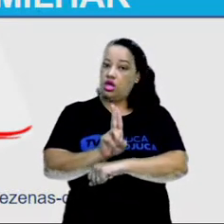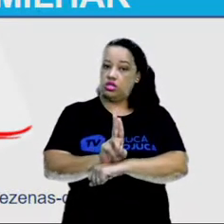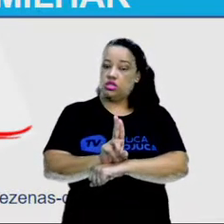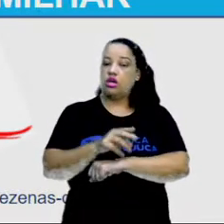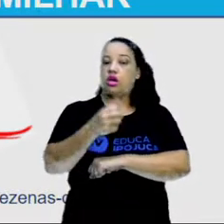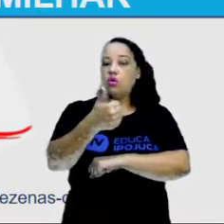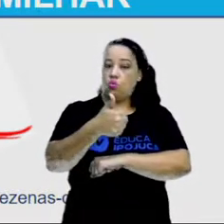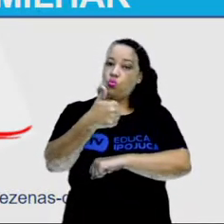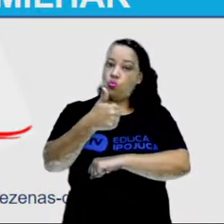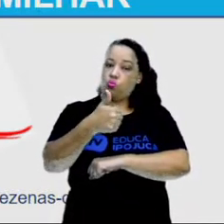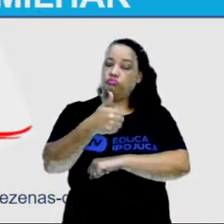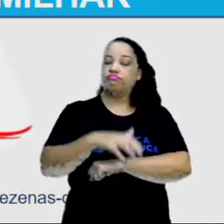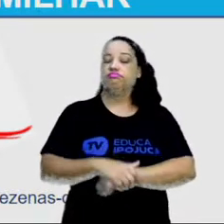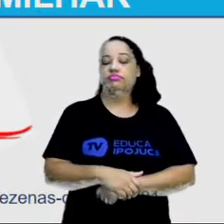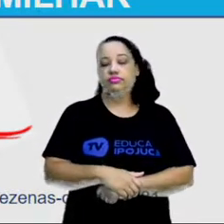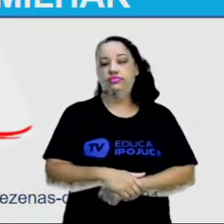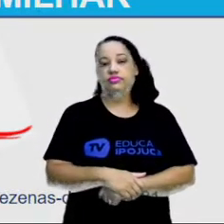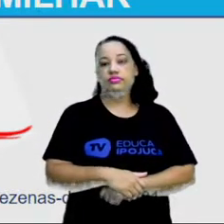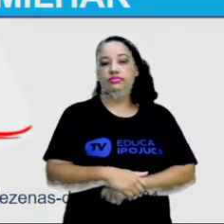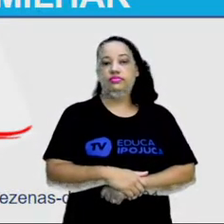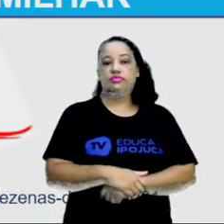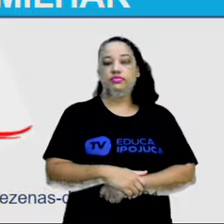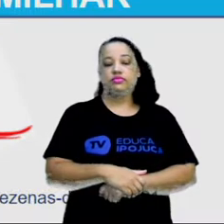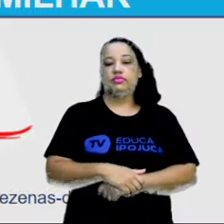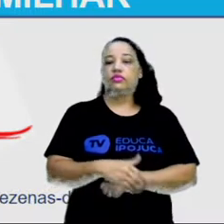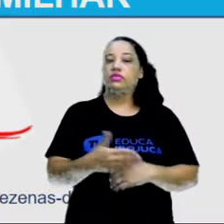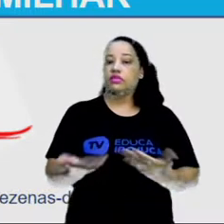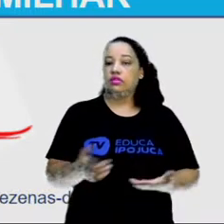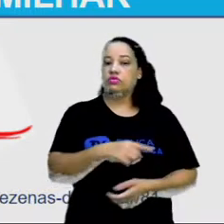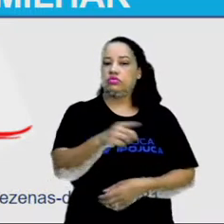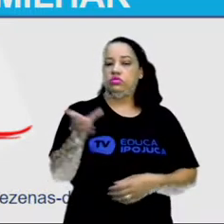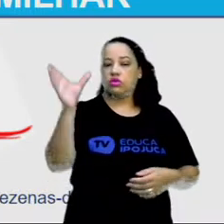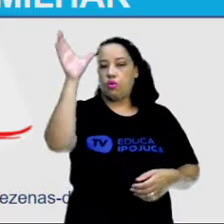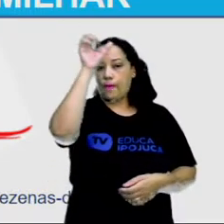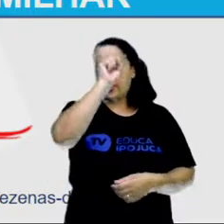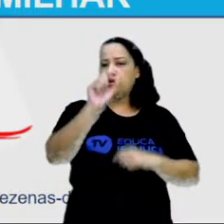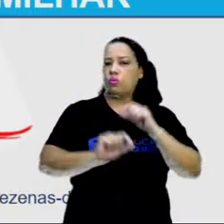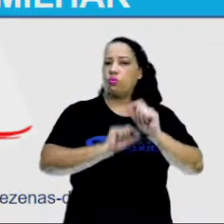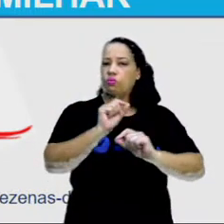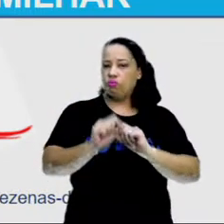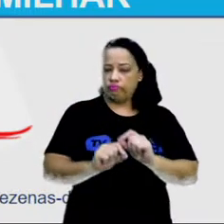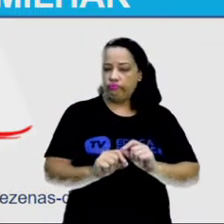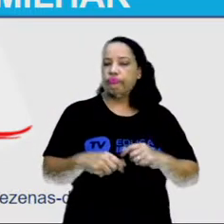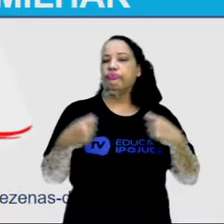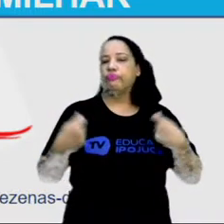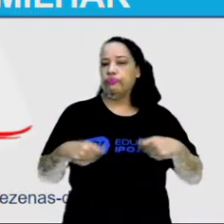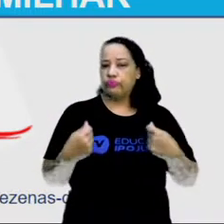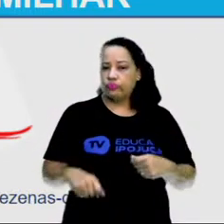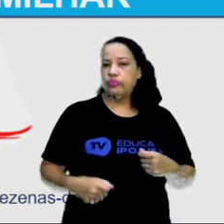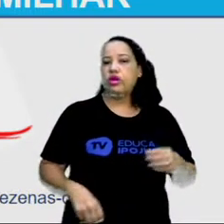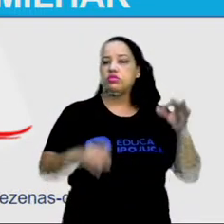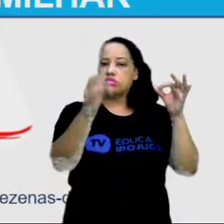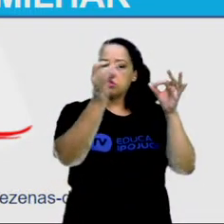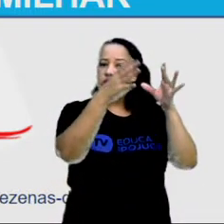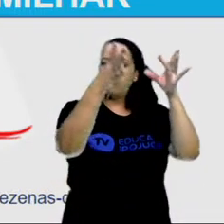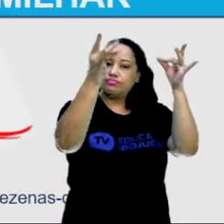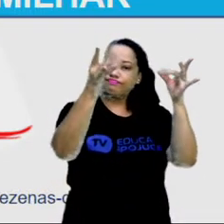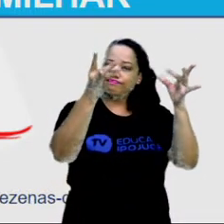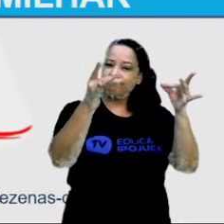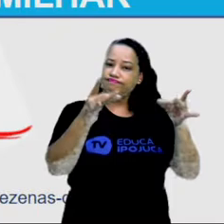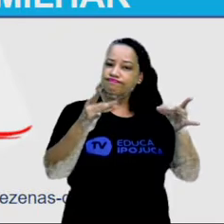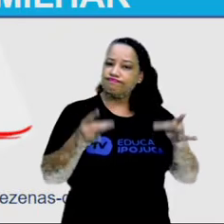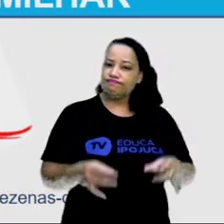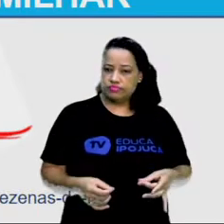é 1 de uma unidade. Para que vocês tenham a compreensão de como se faz a descrição desse numeral, dos